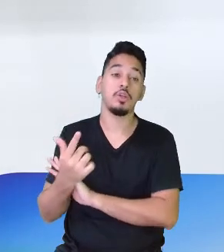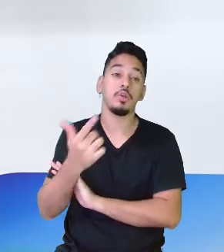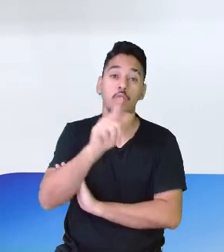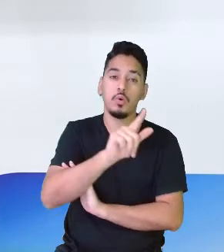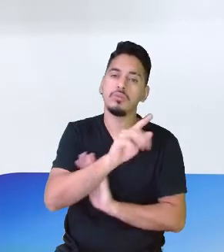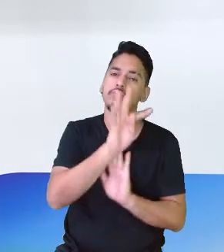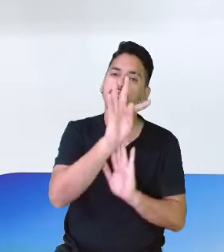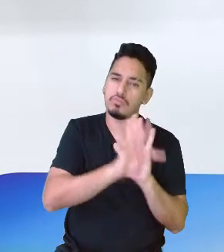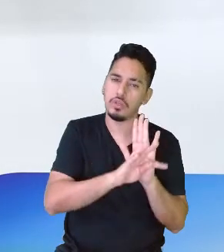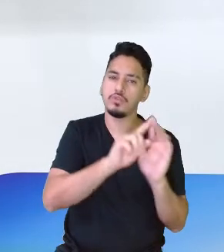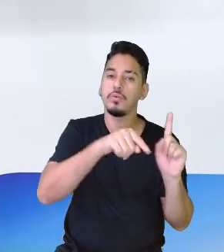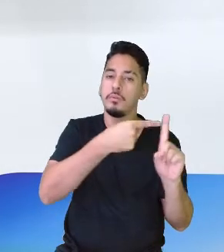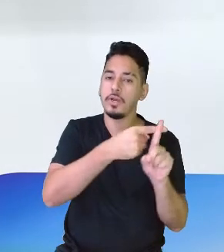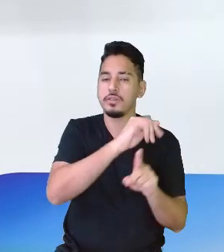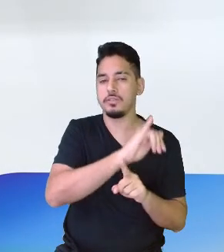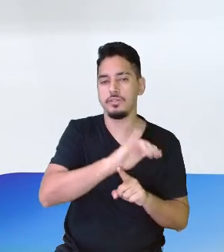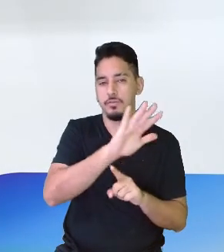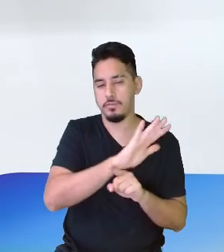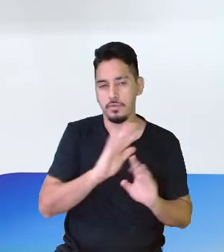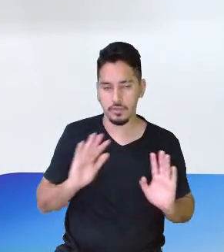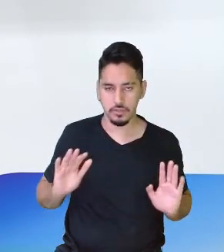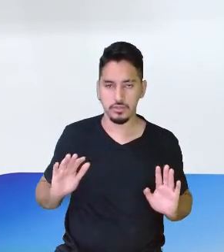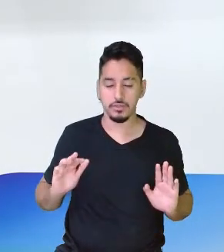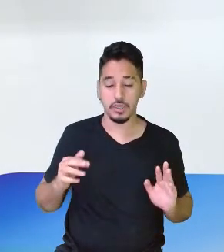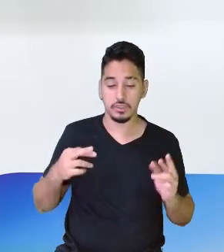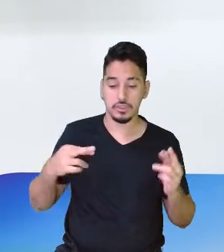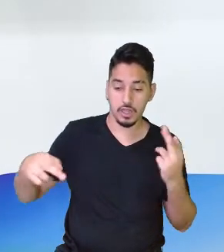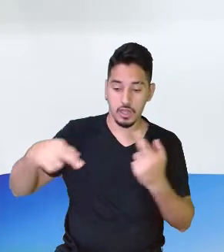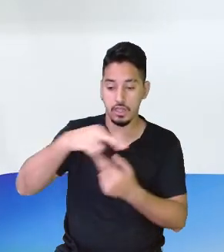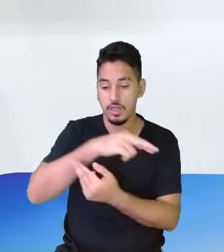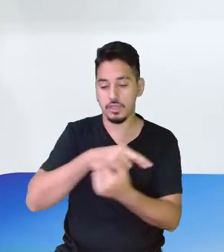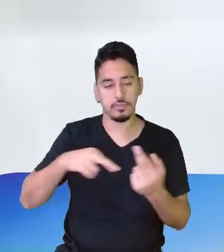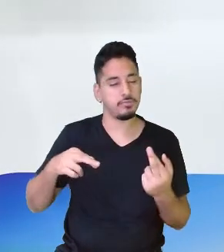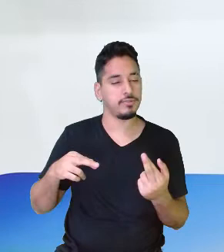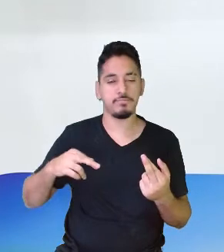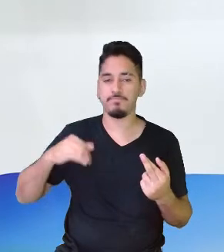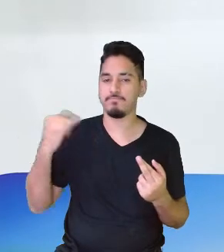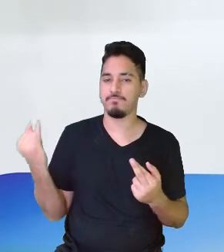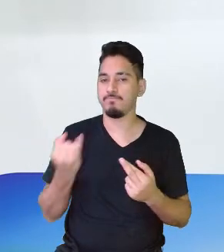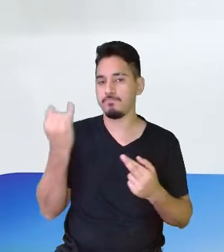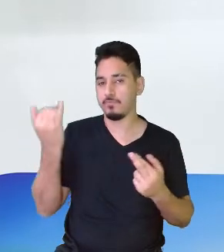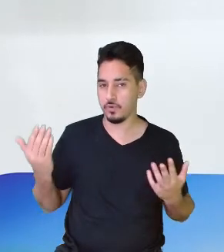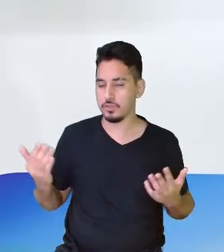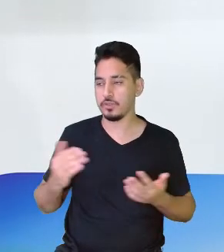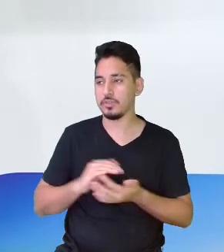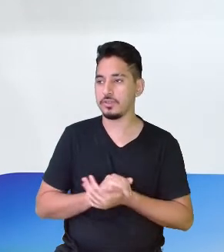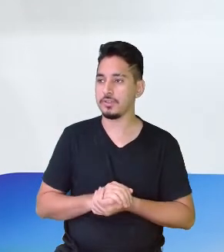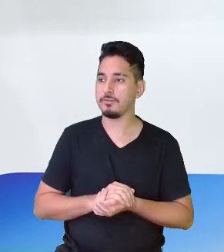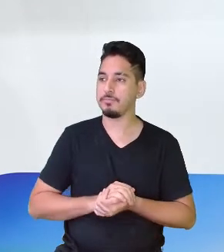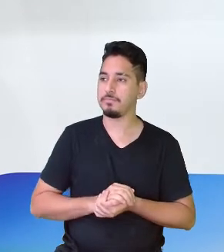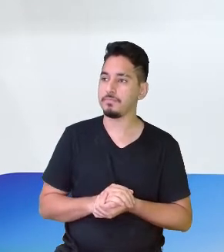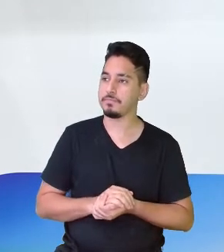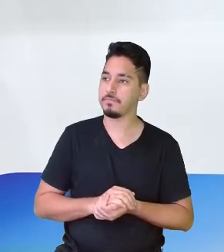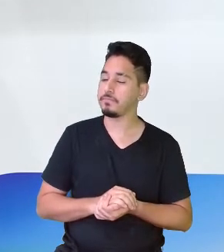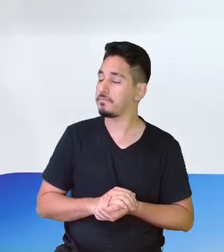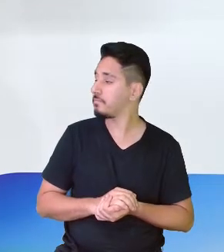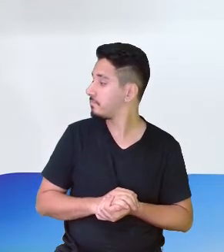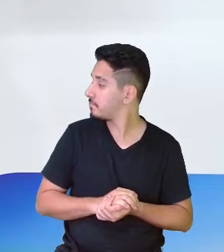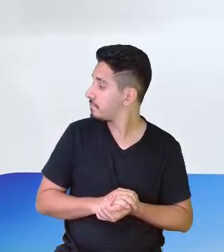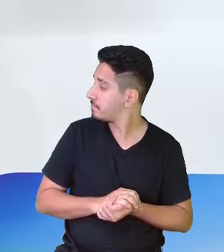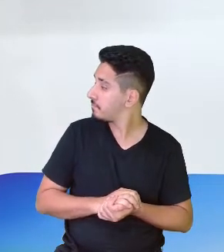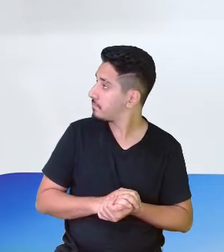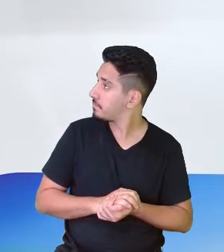mostrei, são texto e imagem. E essa relação, ela é essencial, tá? Vamos lá.